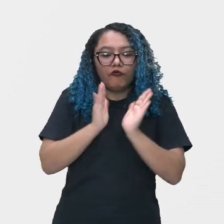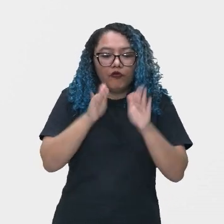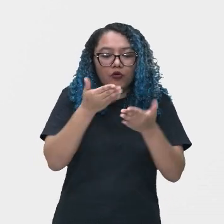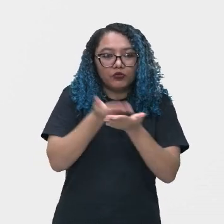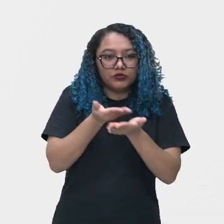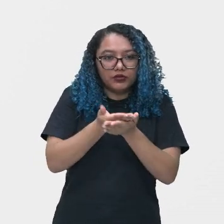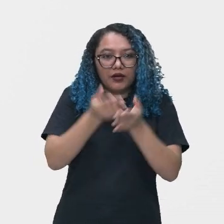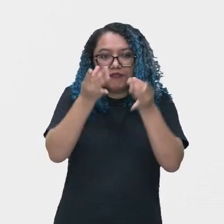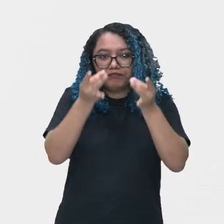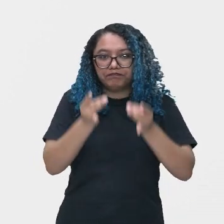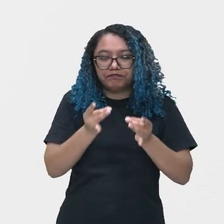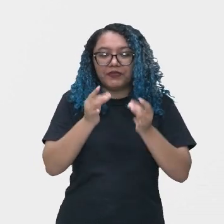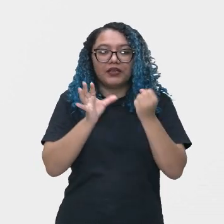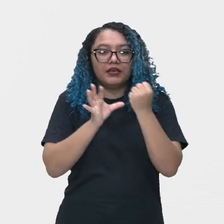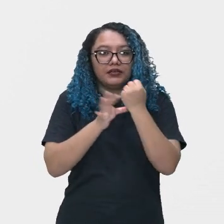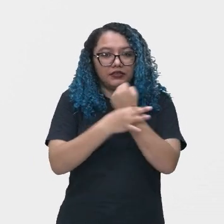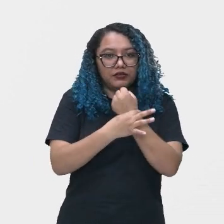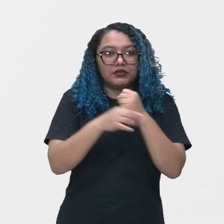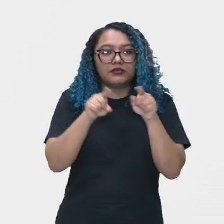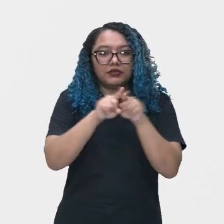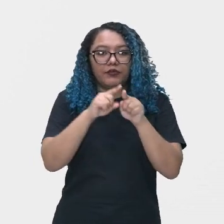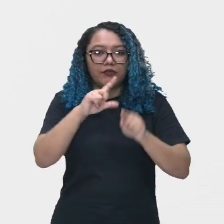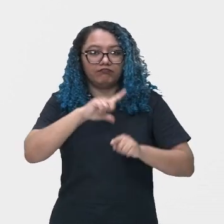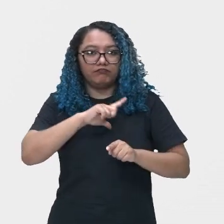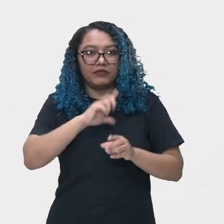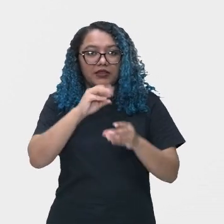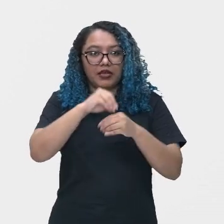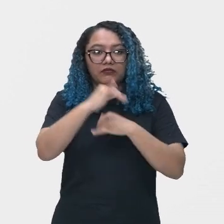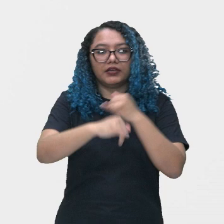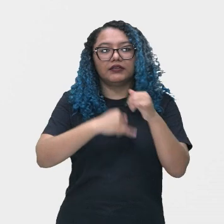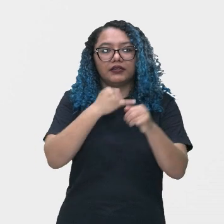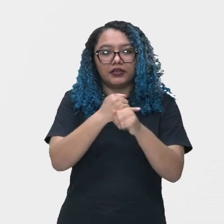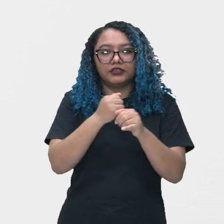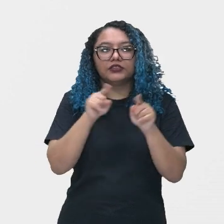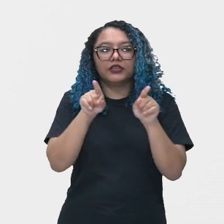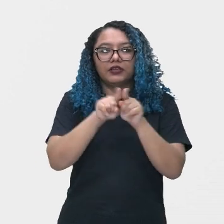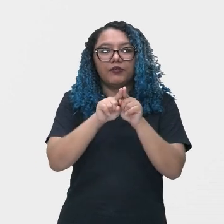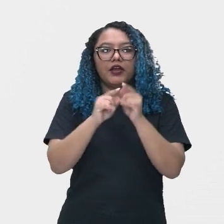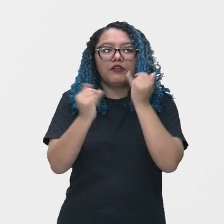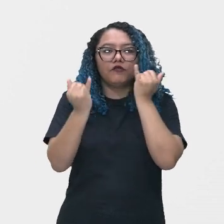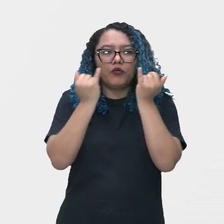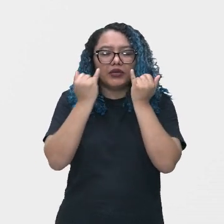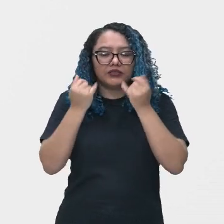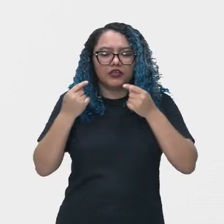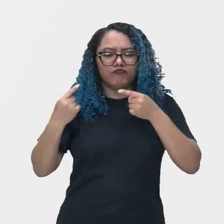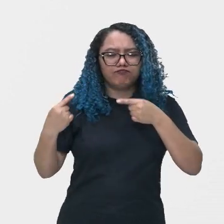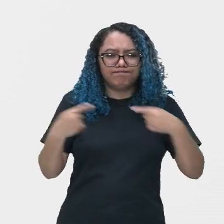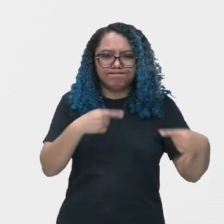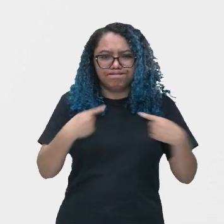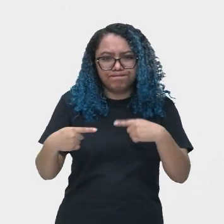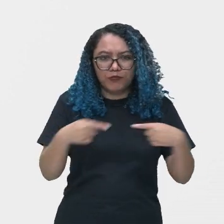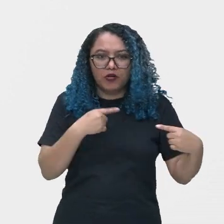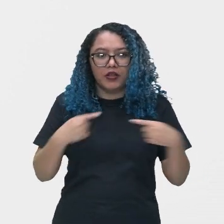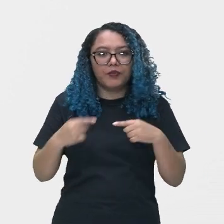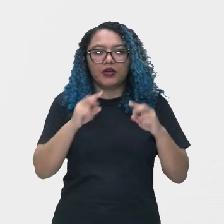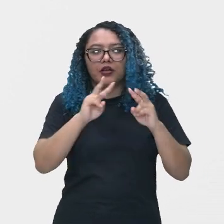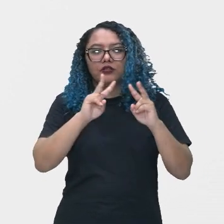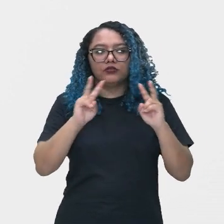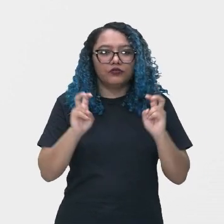Detalhamento, segurança e privacidade na internet. E informações conflitantes sobre um tema